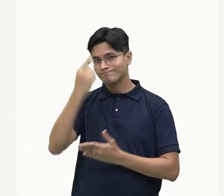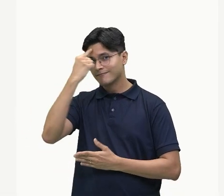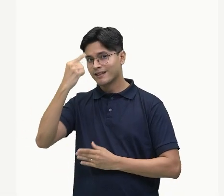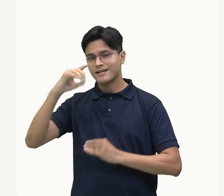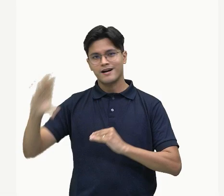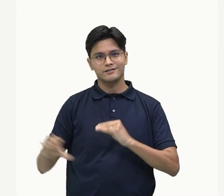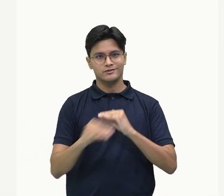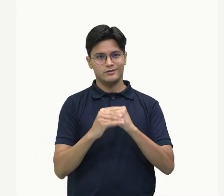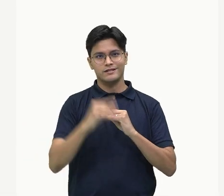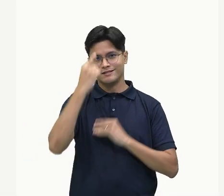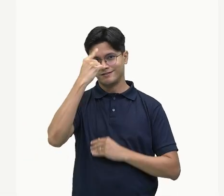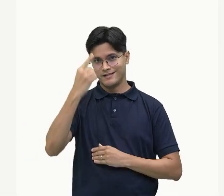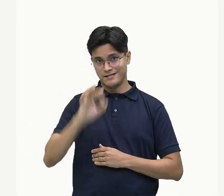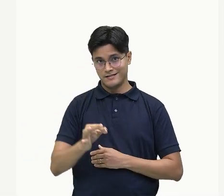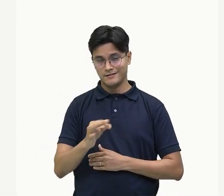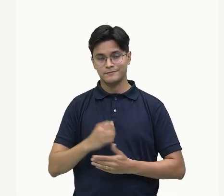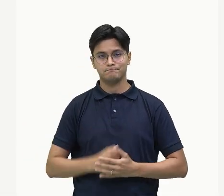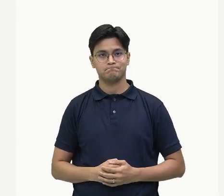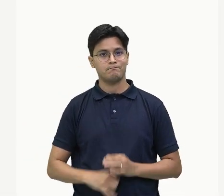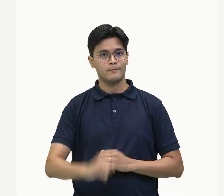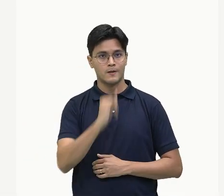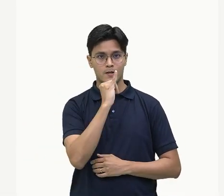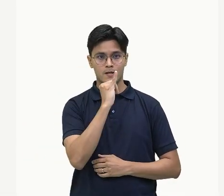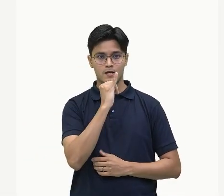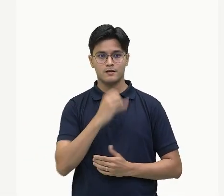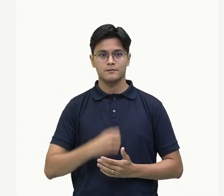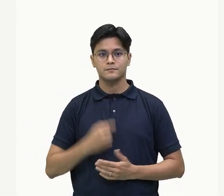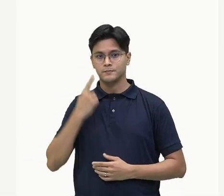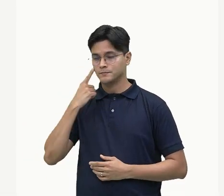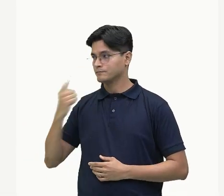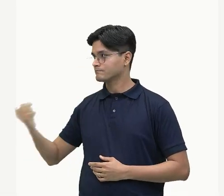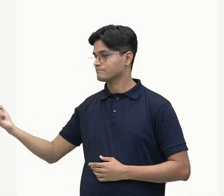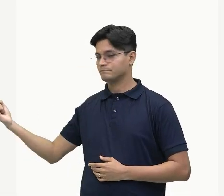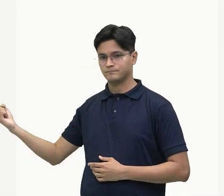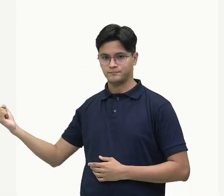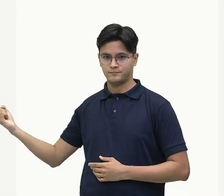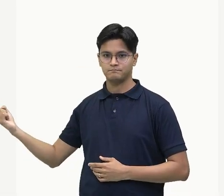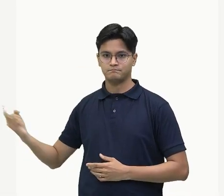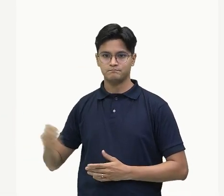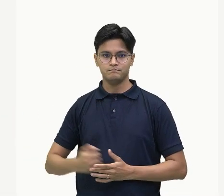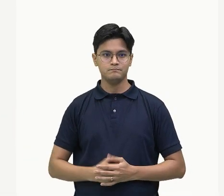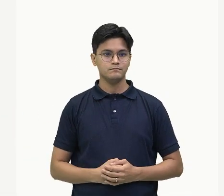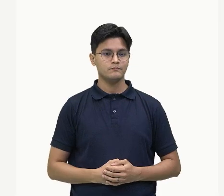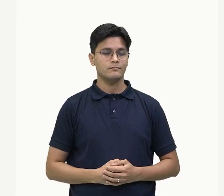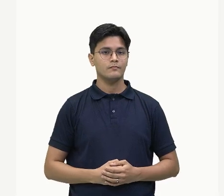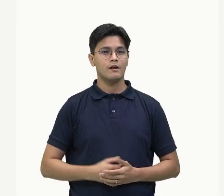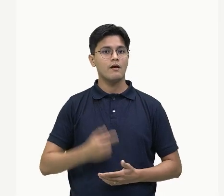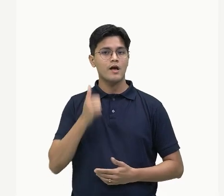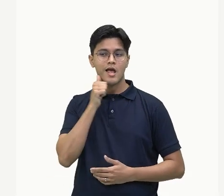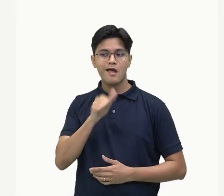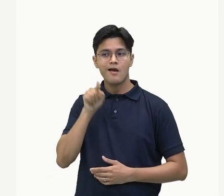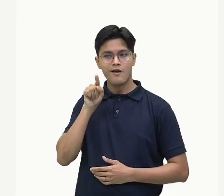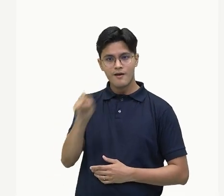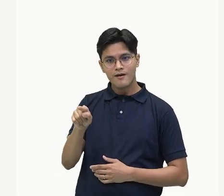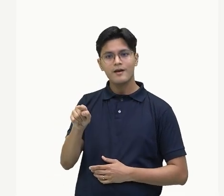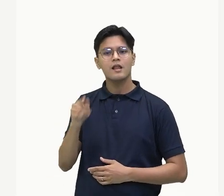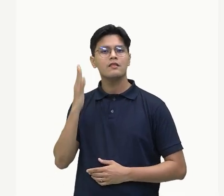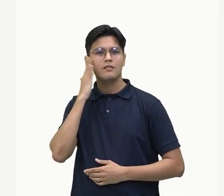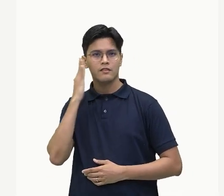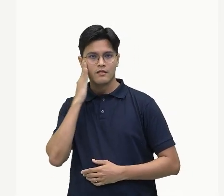que já existe. Olha o exemplo. She speaks English and French. Ela fala inglês e